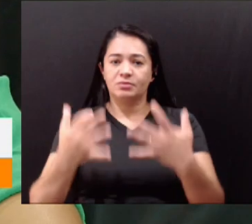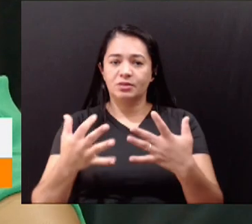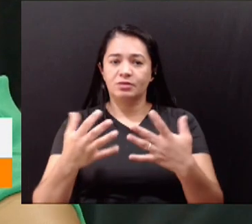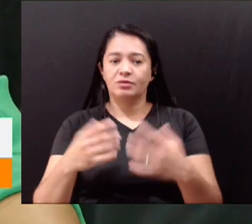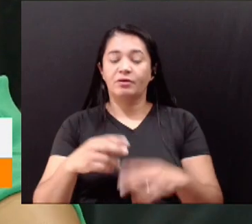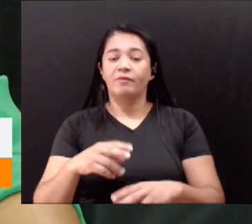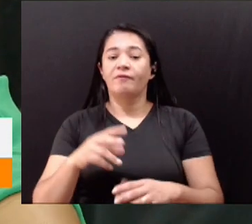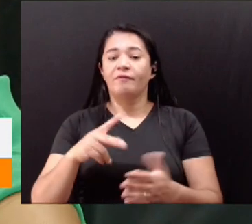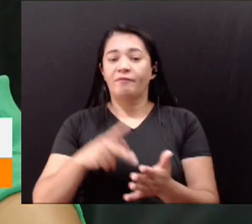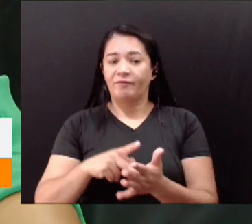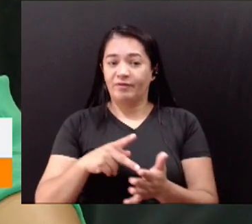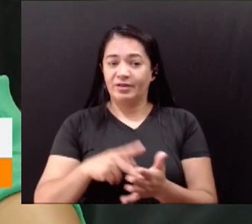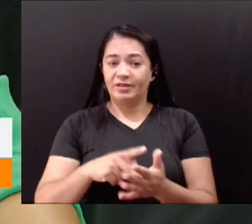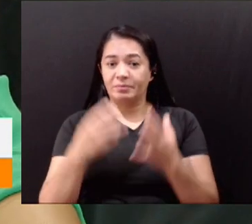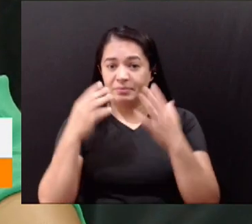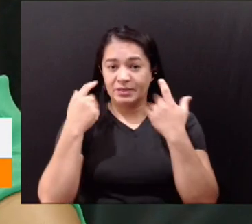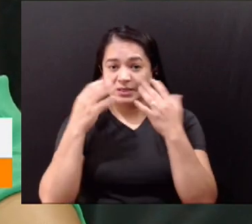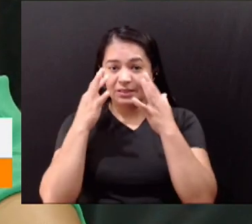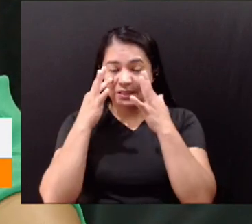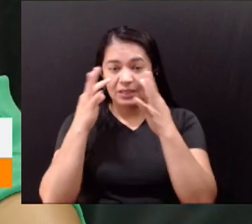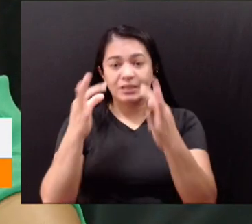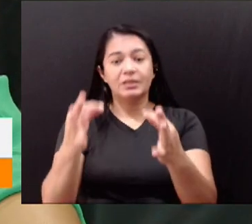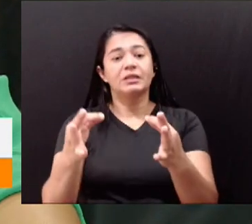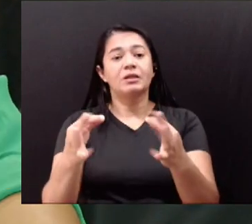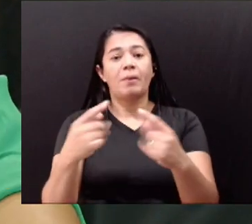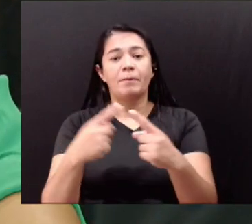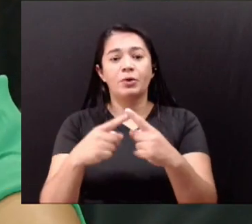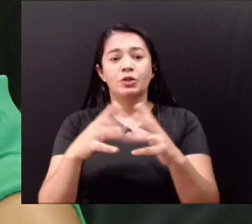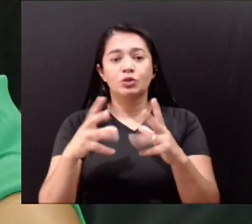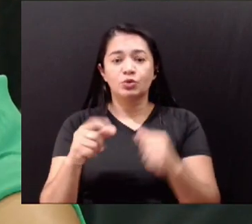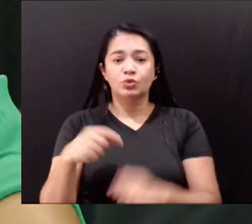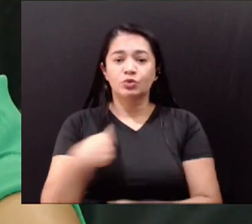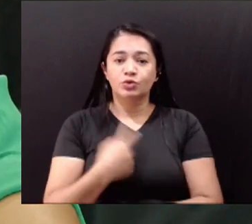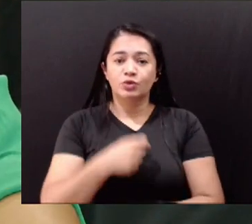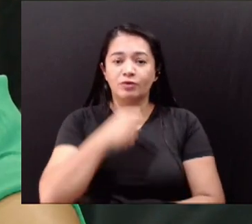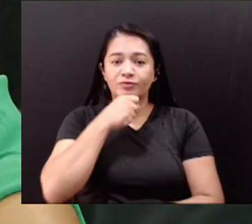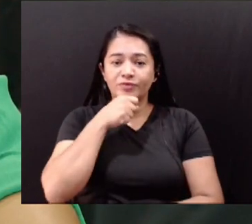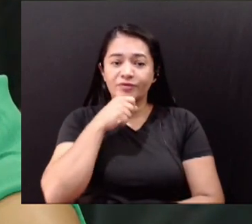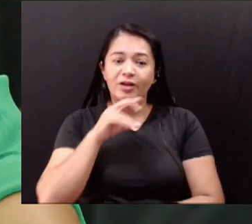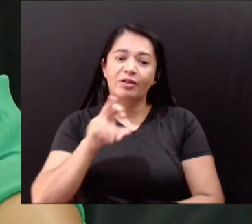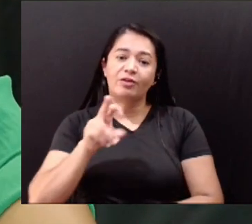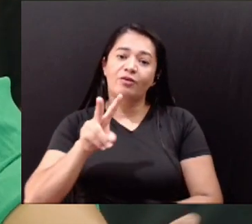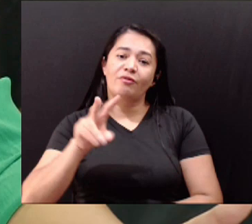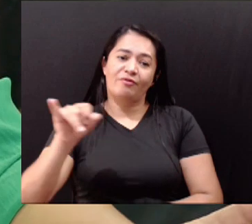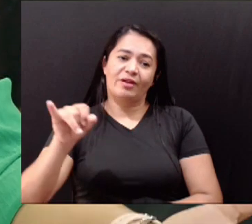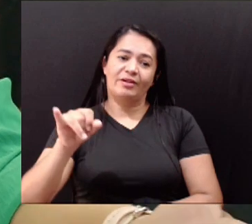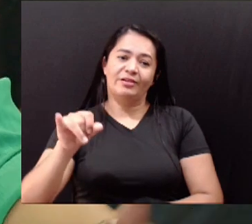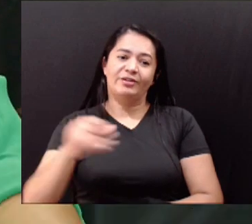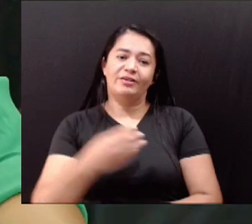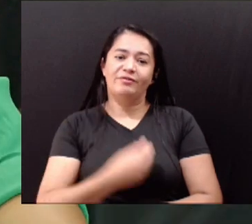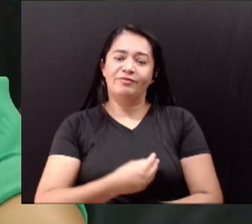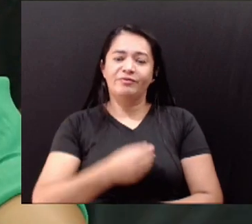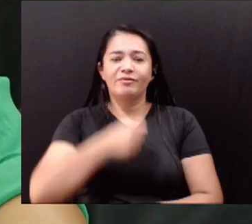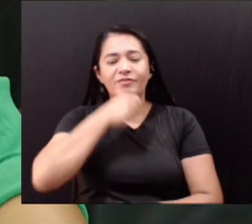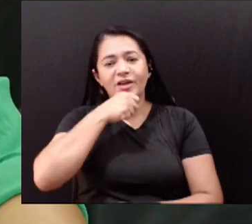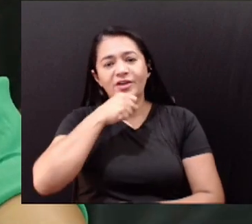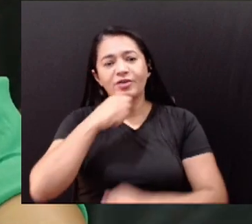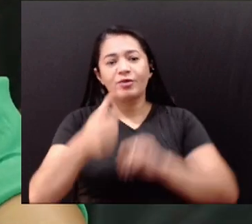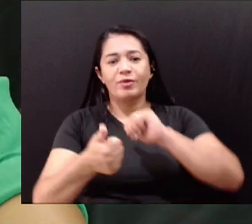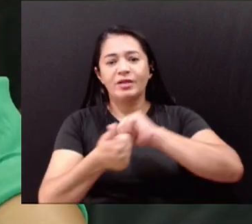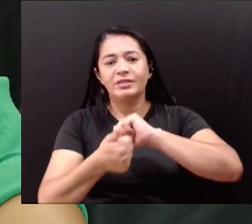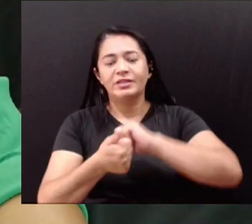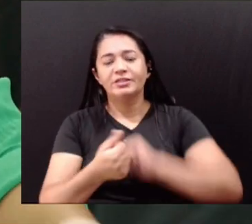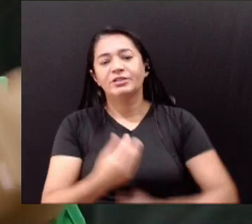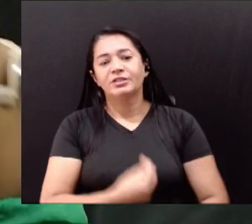ficar atento, porque todos nós vamos envelhecer. E envelhecer com qualidade de vida, isso é direito de